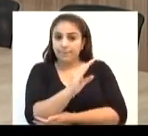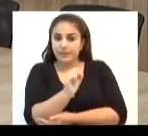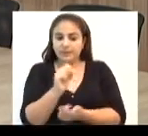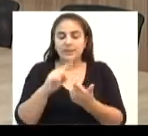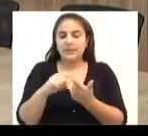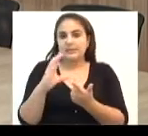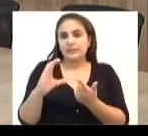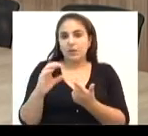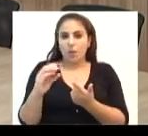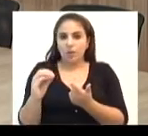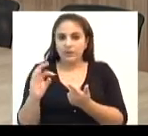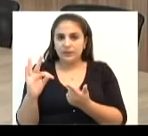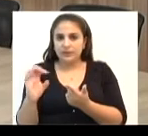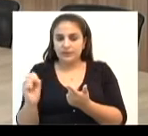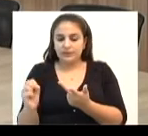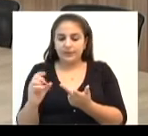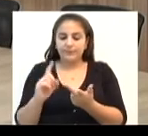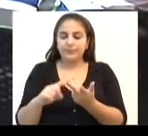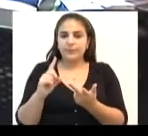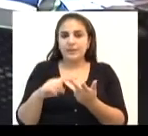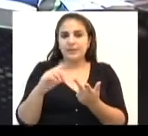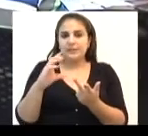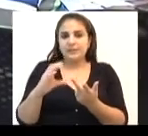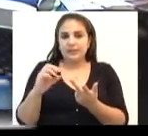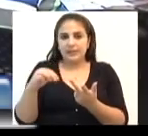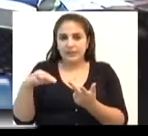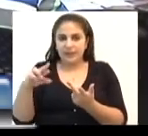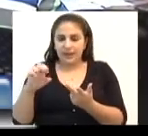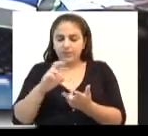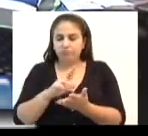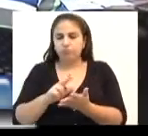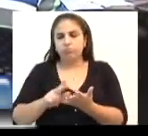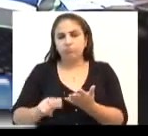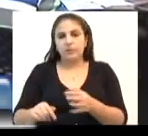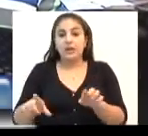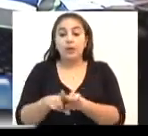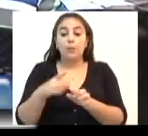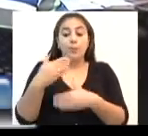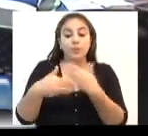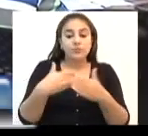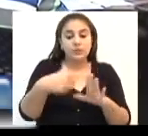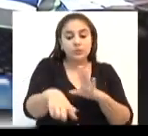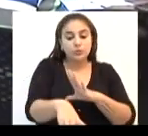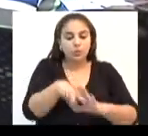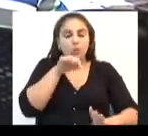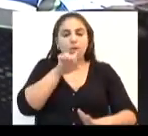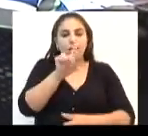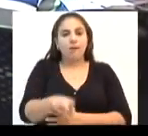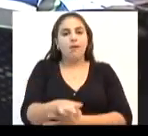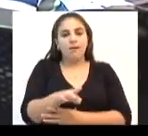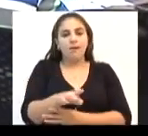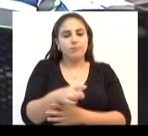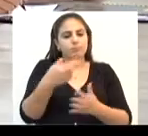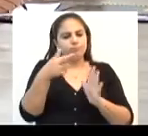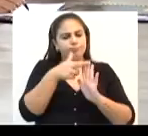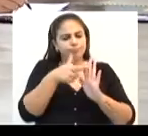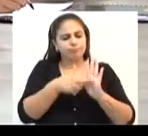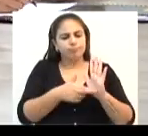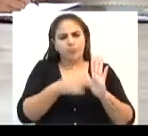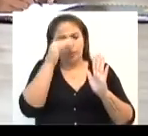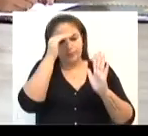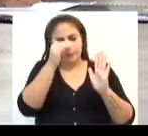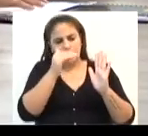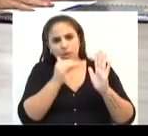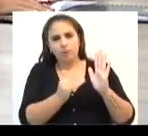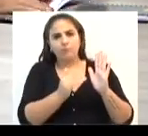COTC, CLR e COPNR. O processo de escolha dos integrantes é bastante criterioso. Na maioria